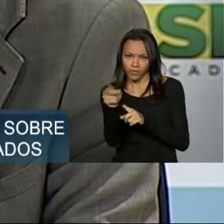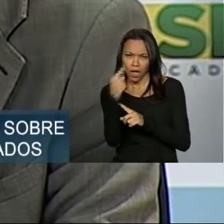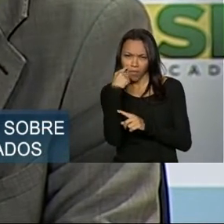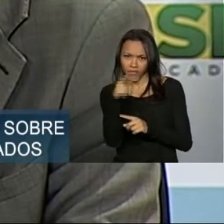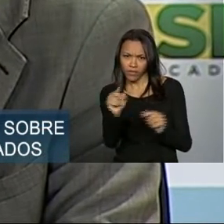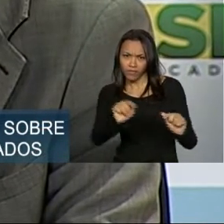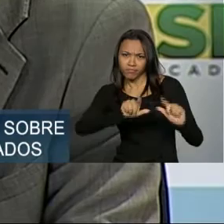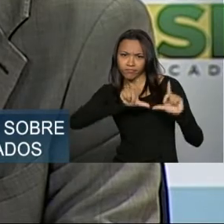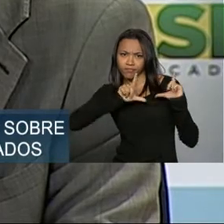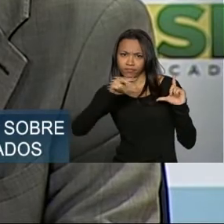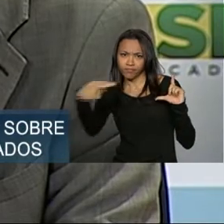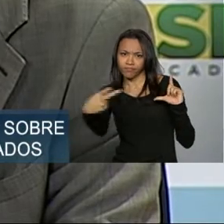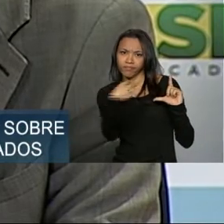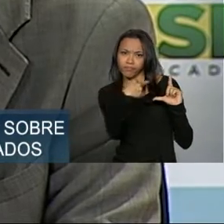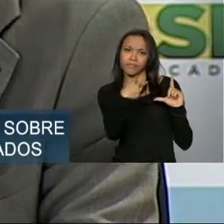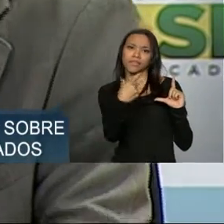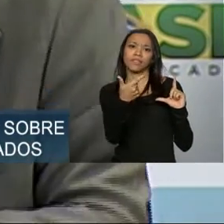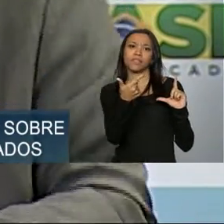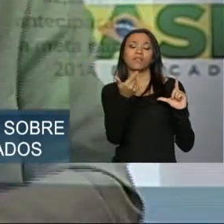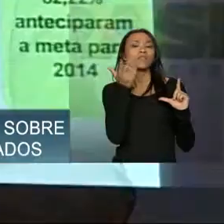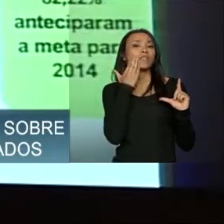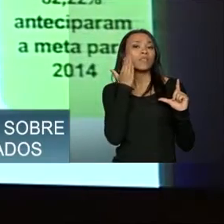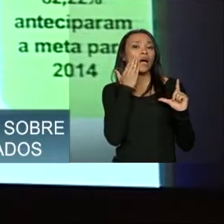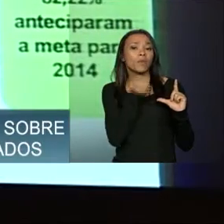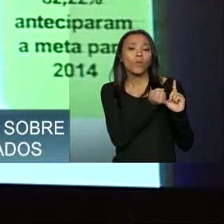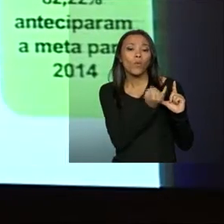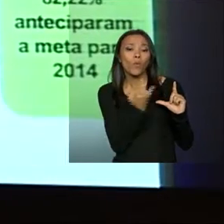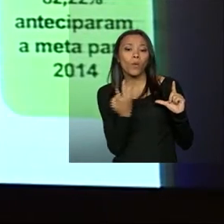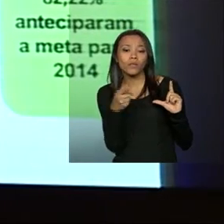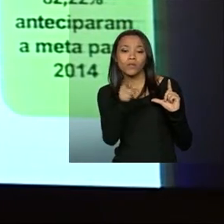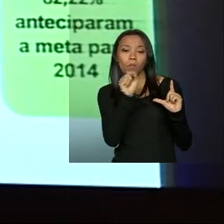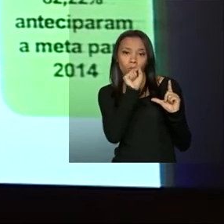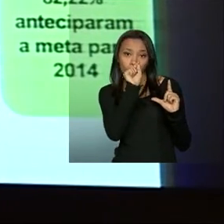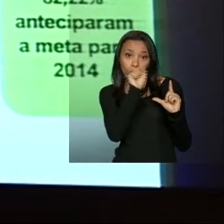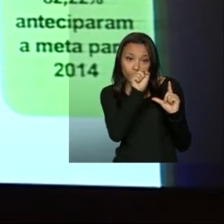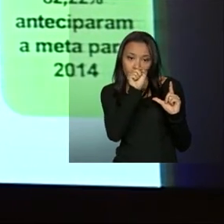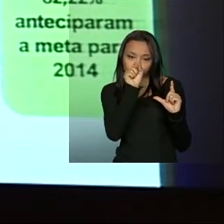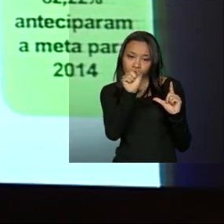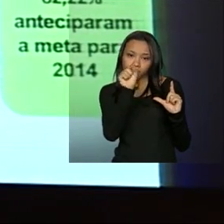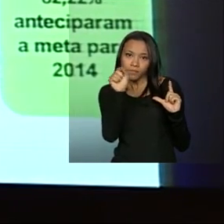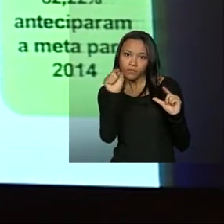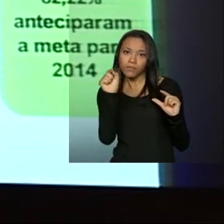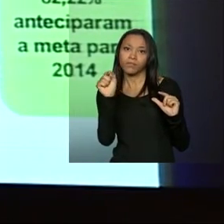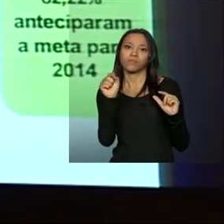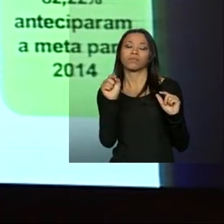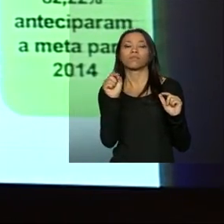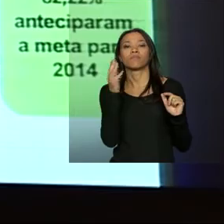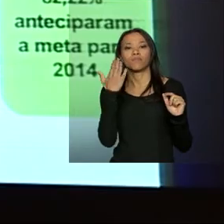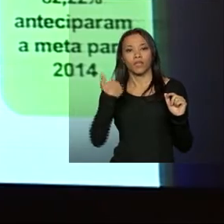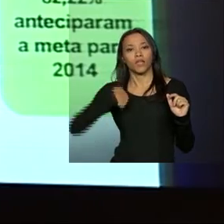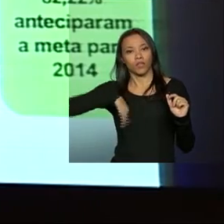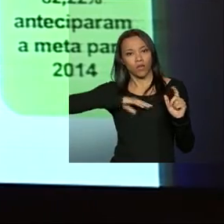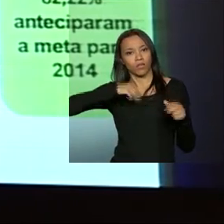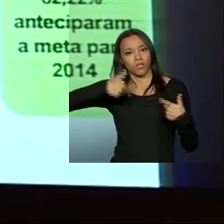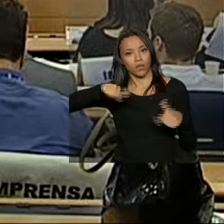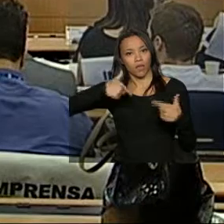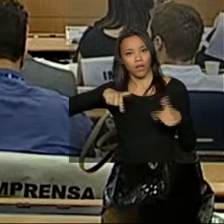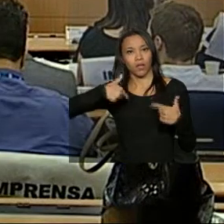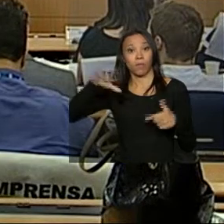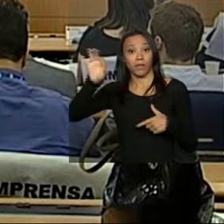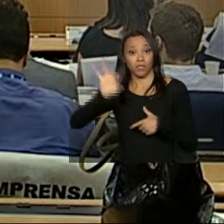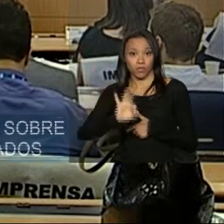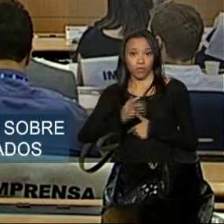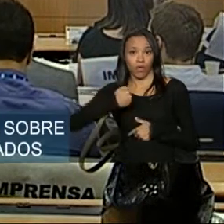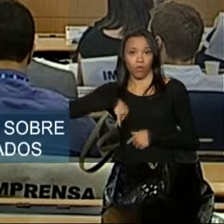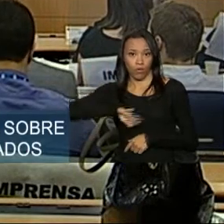bem, porque tem poucos, né? Contando, você consegue contar, mas a gente passa um por um o número absoluto, porque a gente trabalhou com o percentual. É, do universo total de